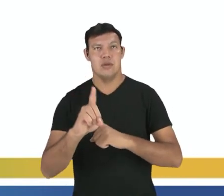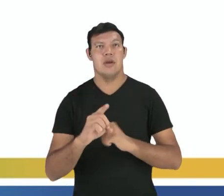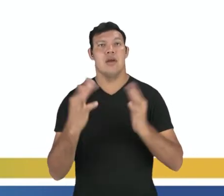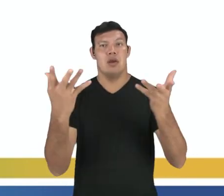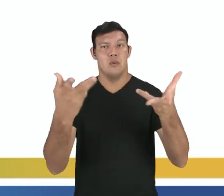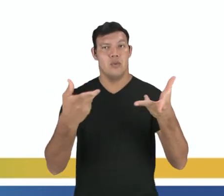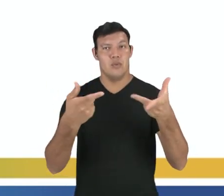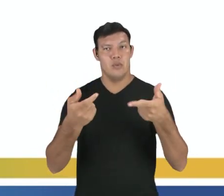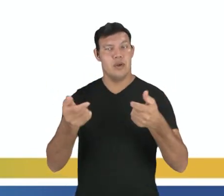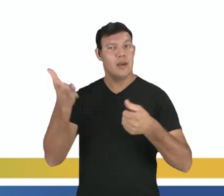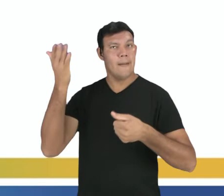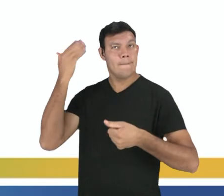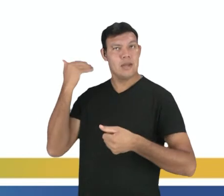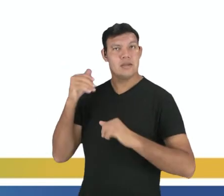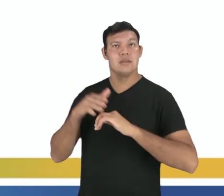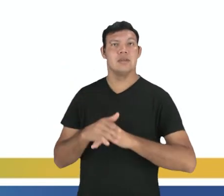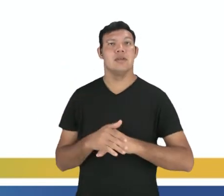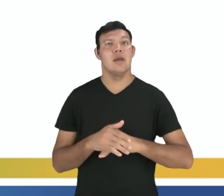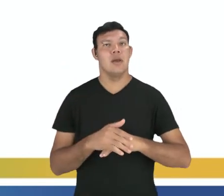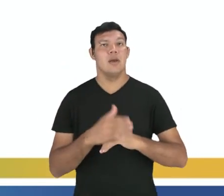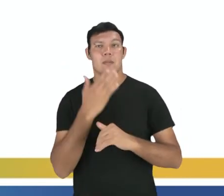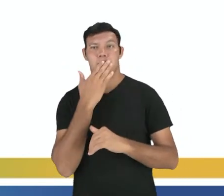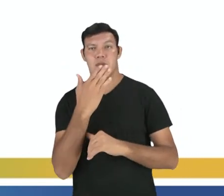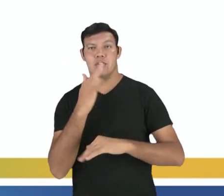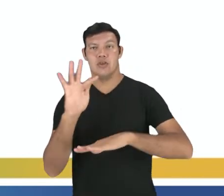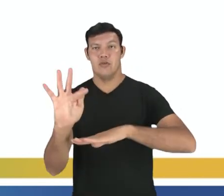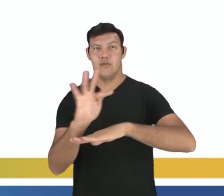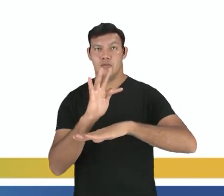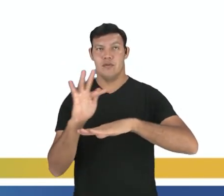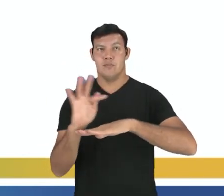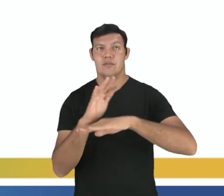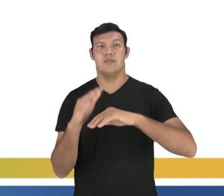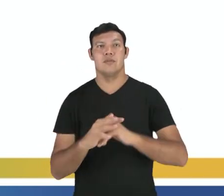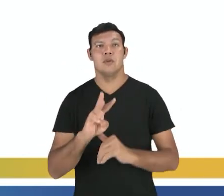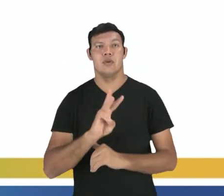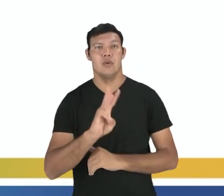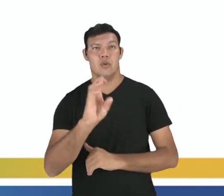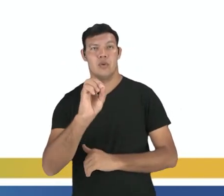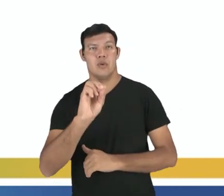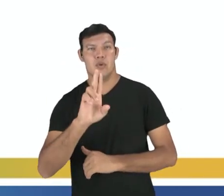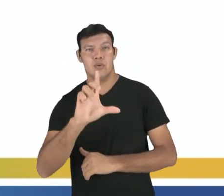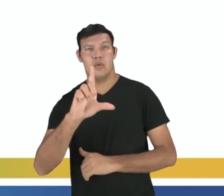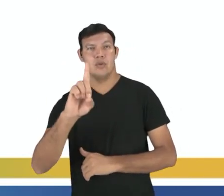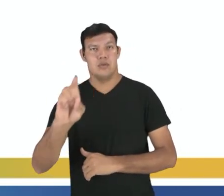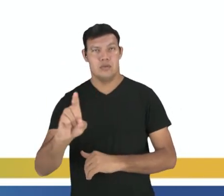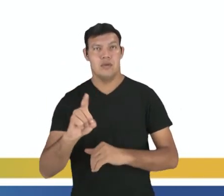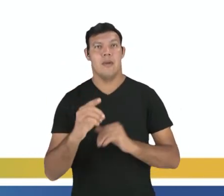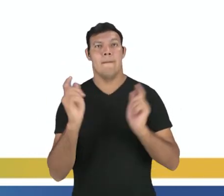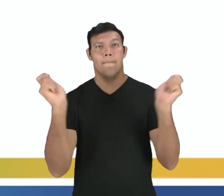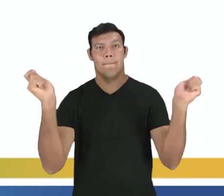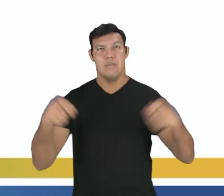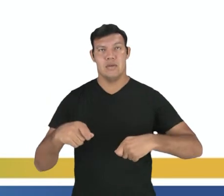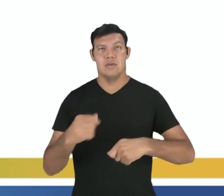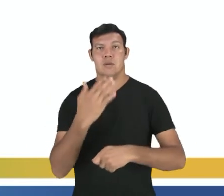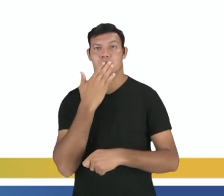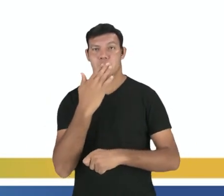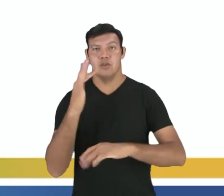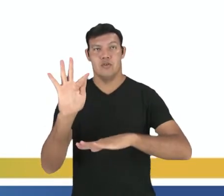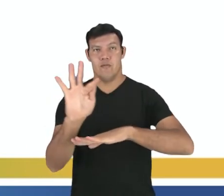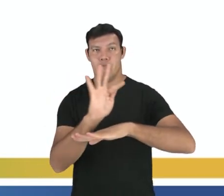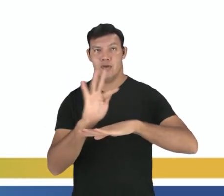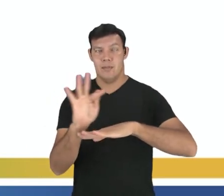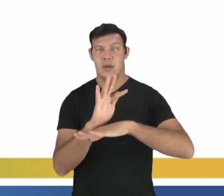pedido formal. Would, para possibilidade, pedido formal.